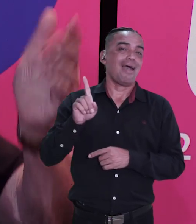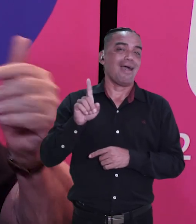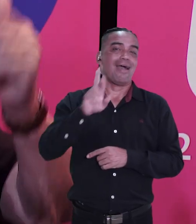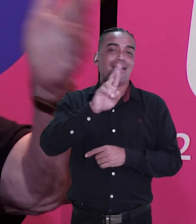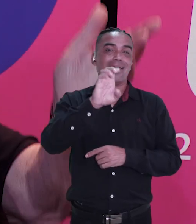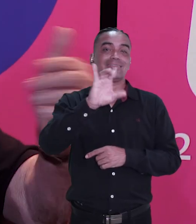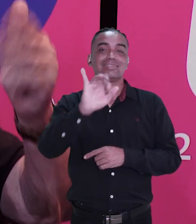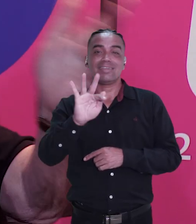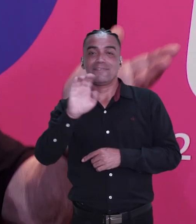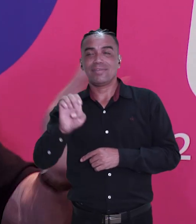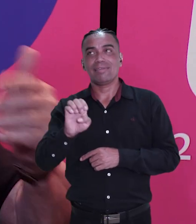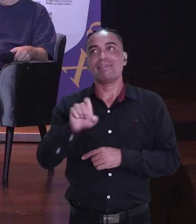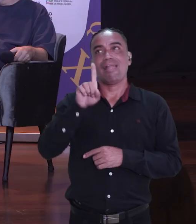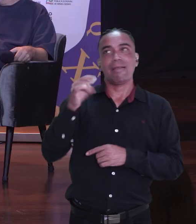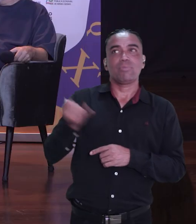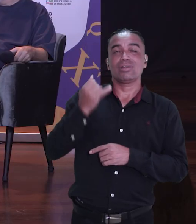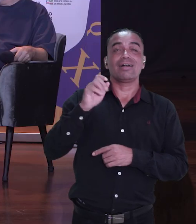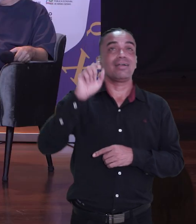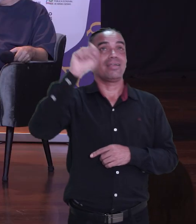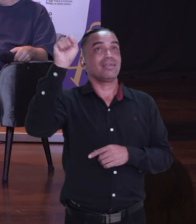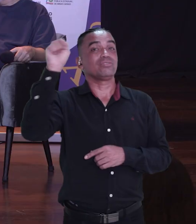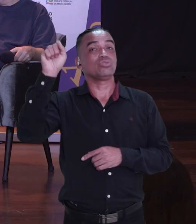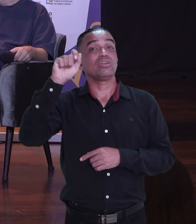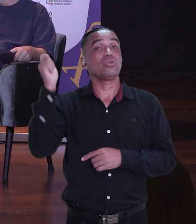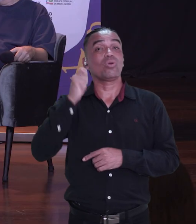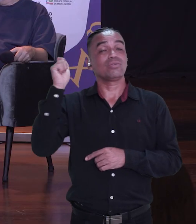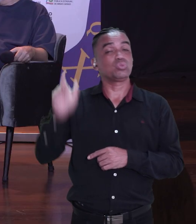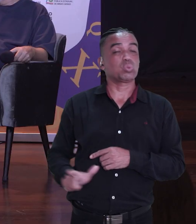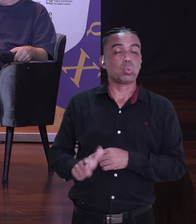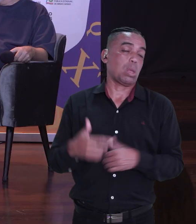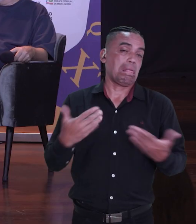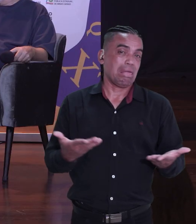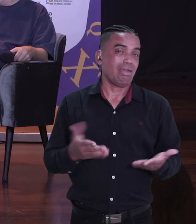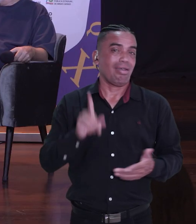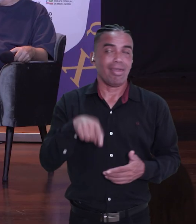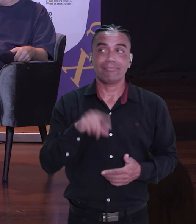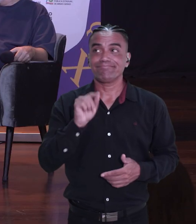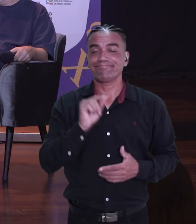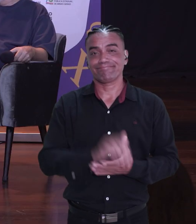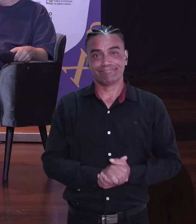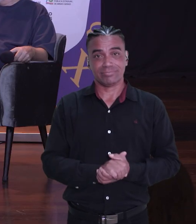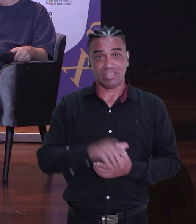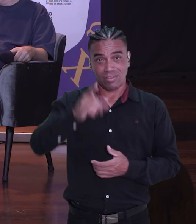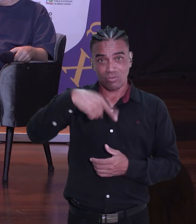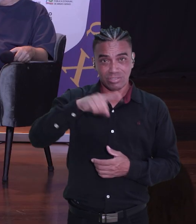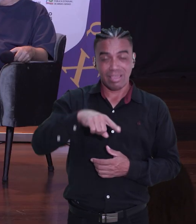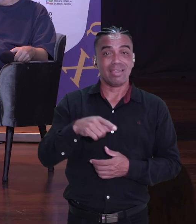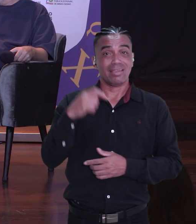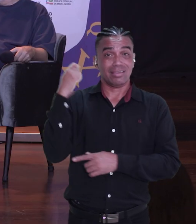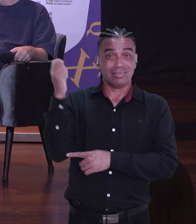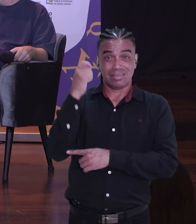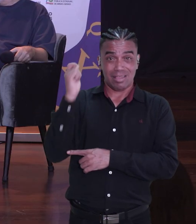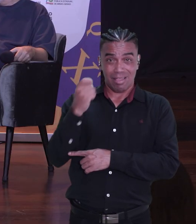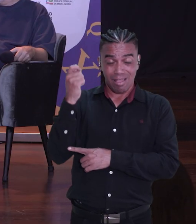é importante lá em Recife, que é lá que teve isso, teve aquilo. O outro é porque é do Rio Grande do Sul. Né? E aí, isso aí é o seguinte,